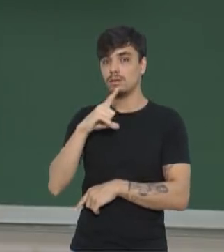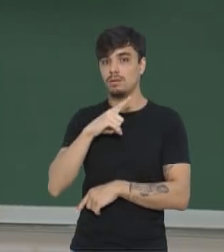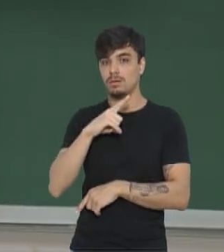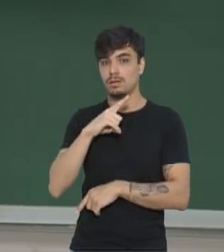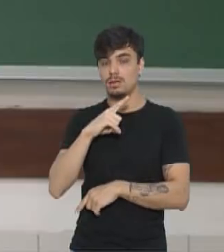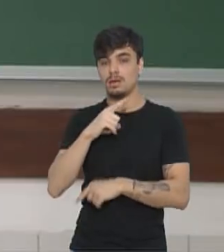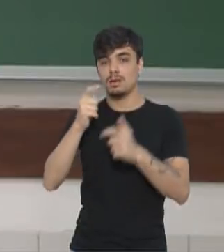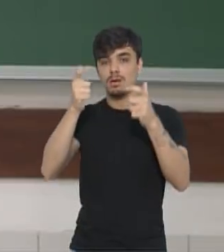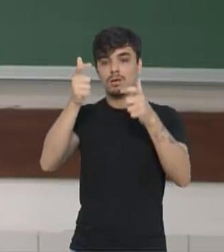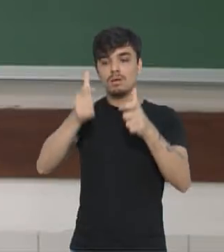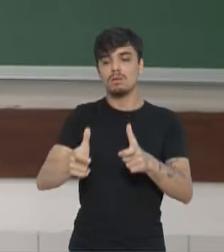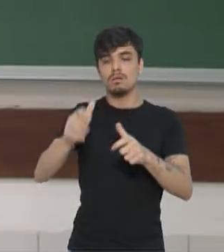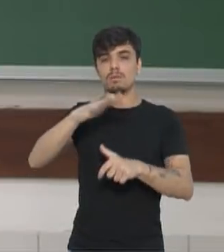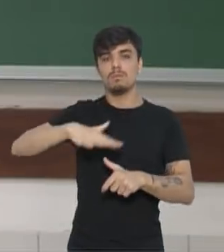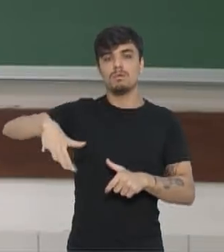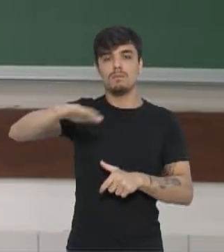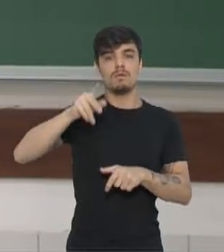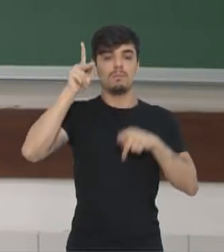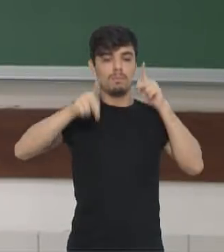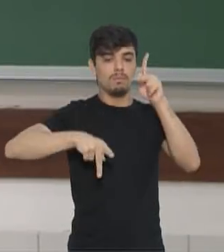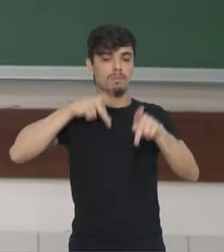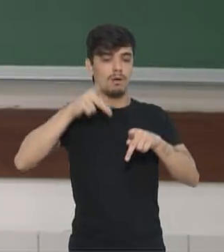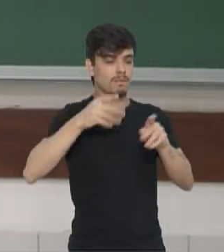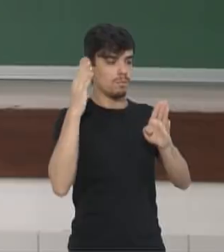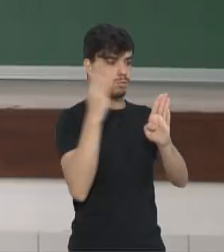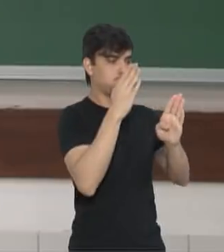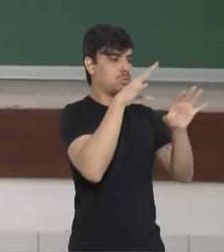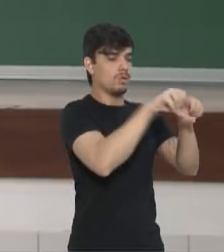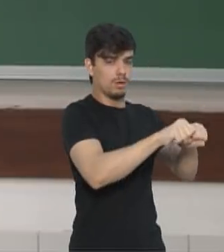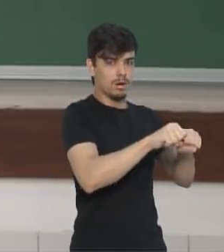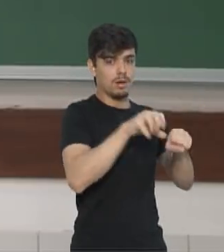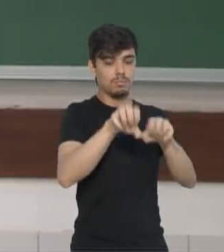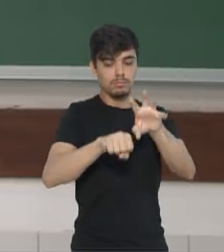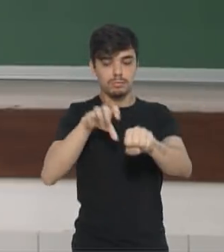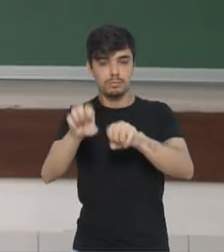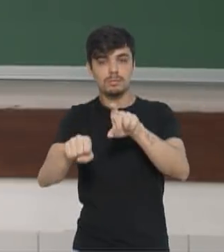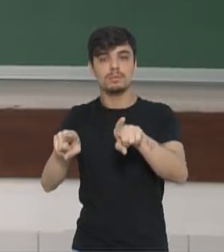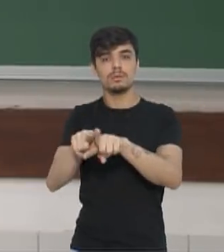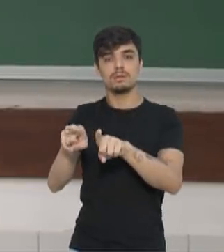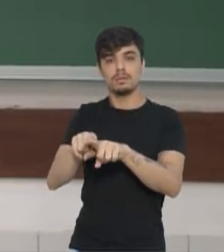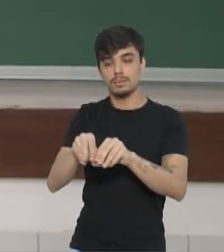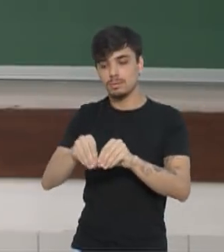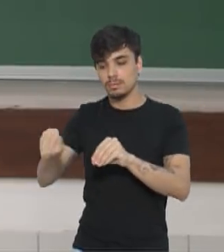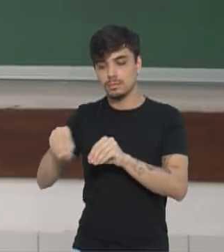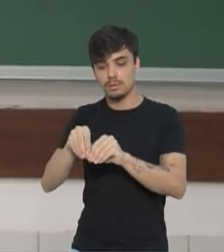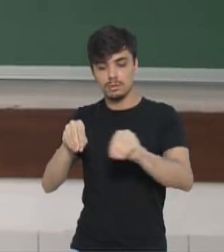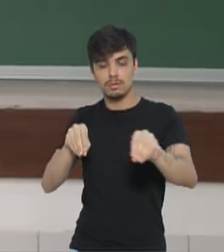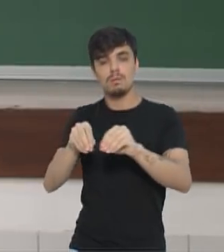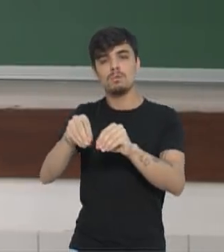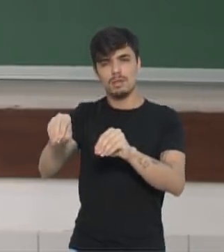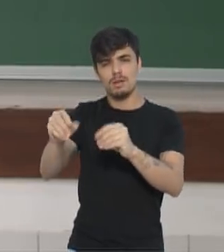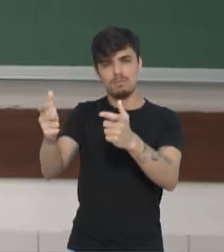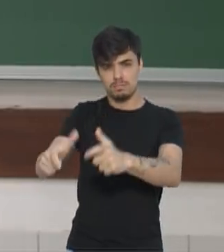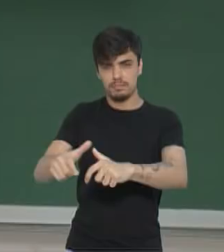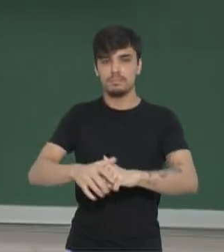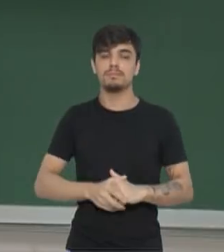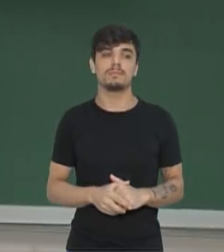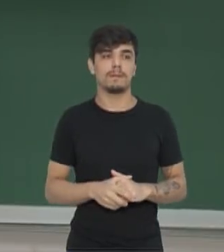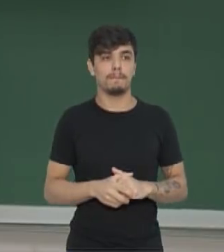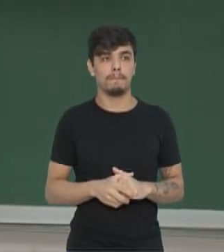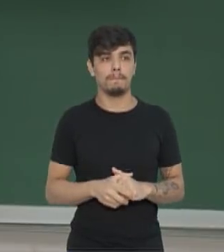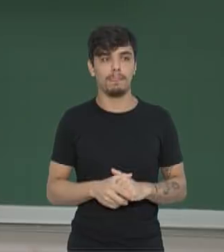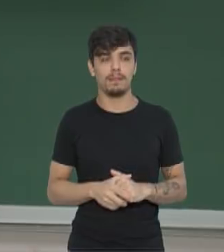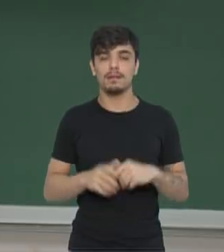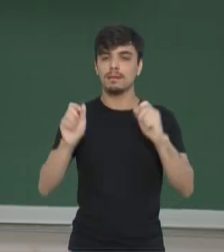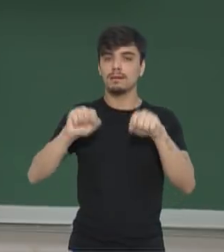onde viviam povos caçadores e coletores, que praticavam o nomandismo ou seminômades. Certo? Você pode perceber